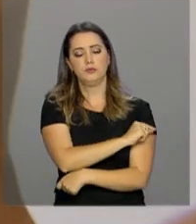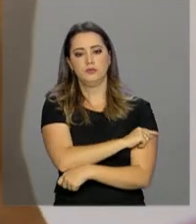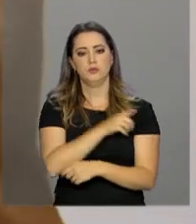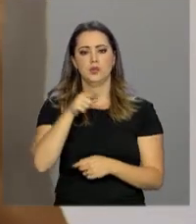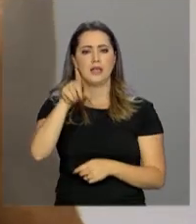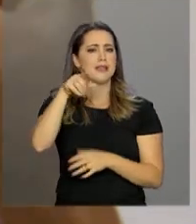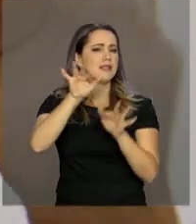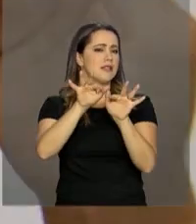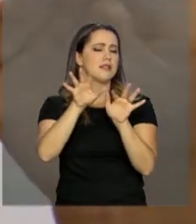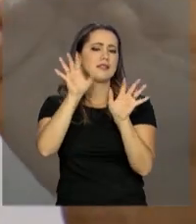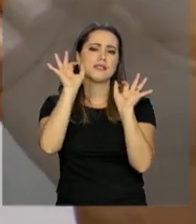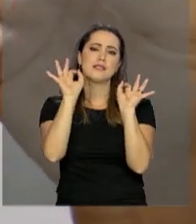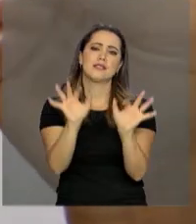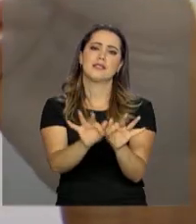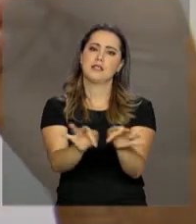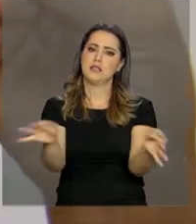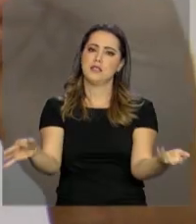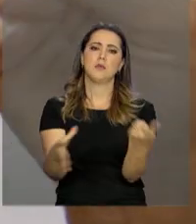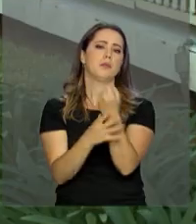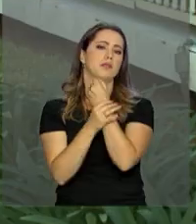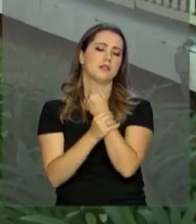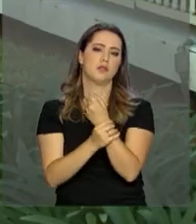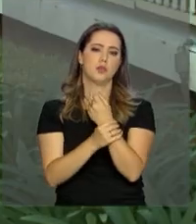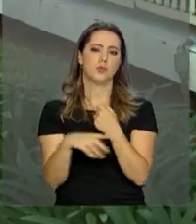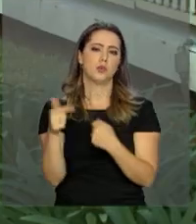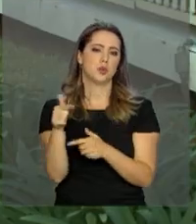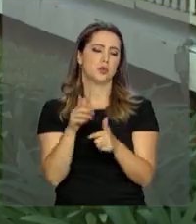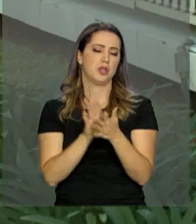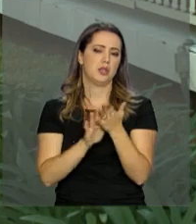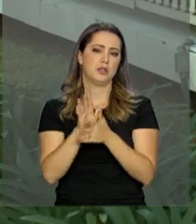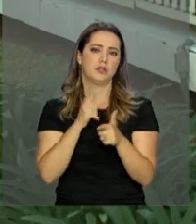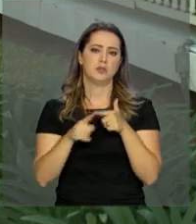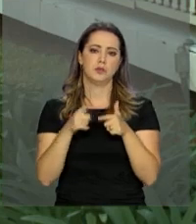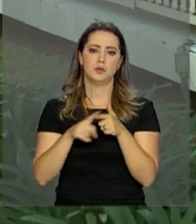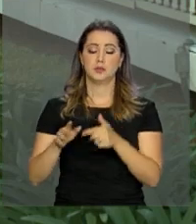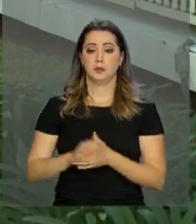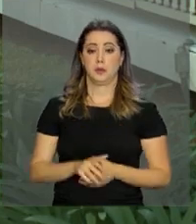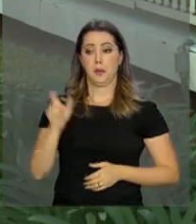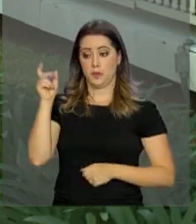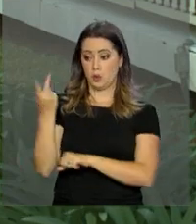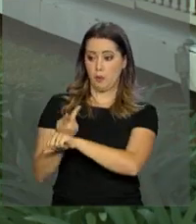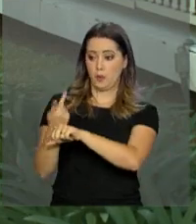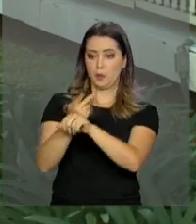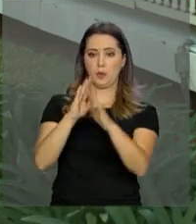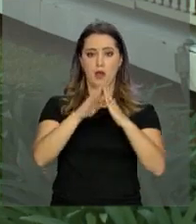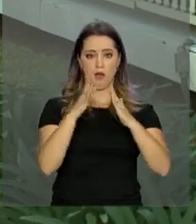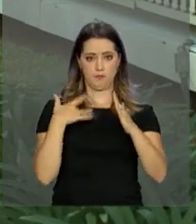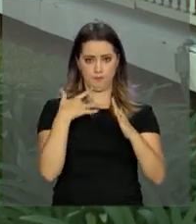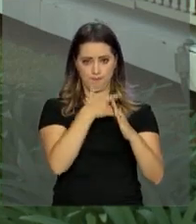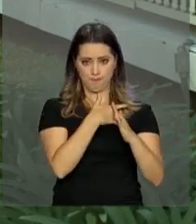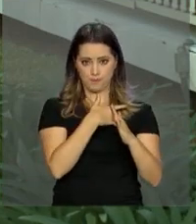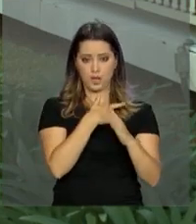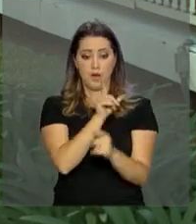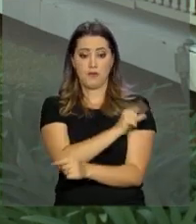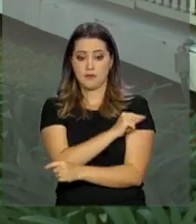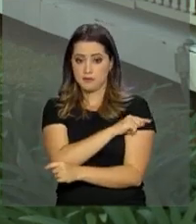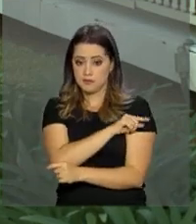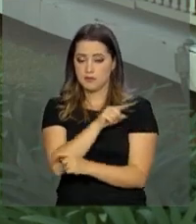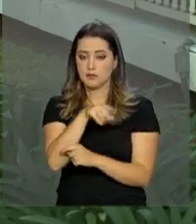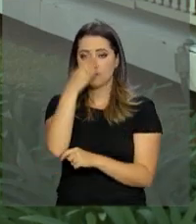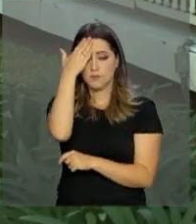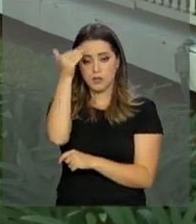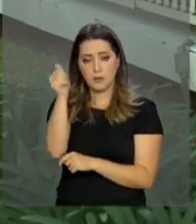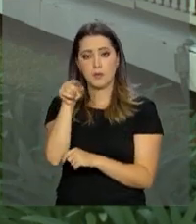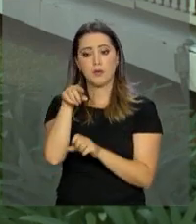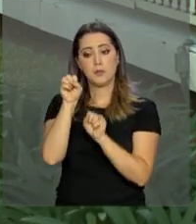procedimento é seguro e não faz mal pessoa que procurar os postos de vacinação estarão sendo orientados pelos técnicos